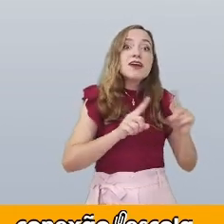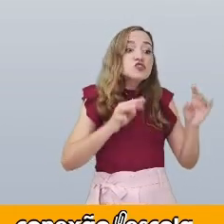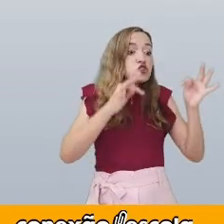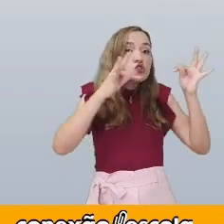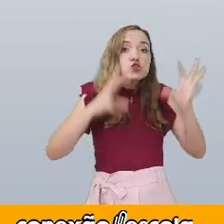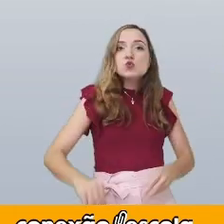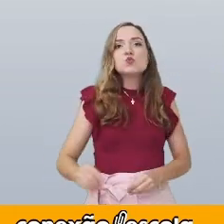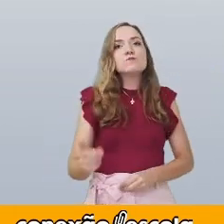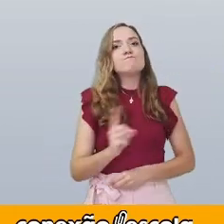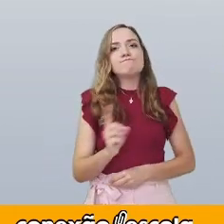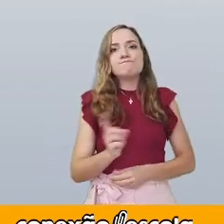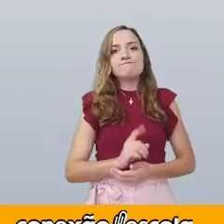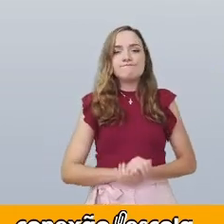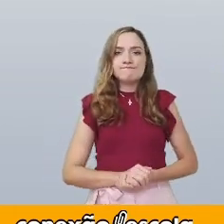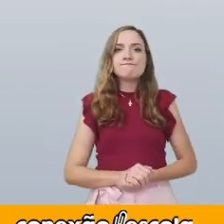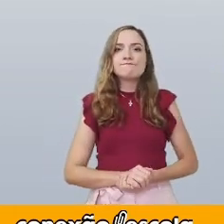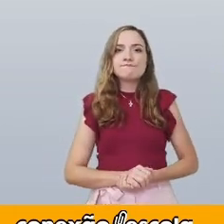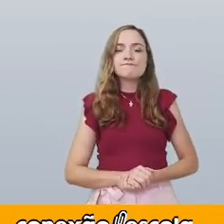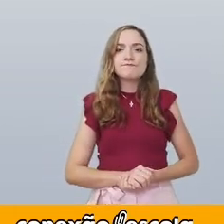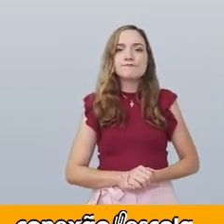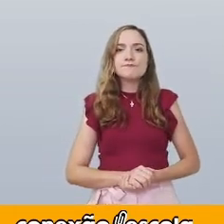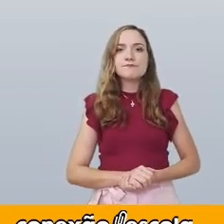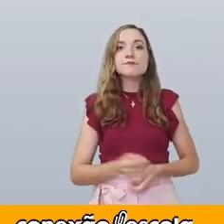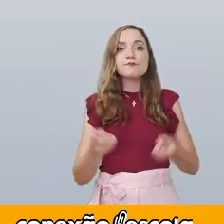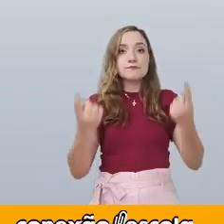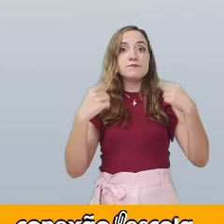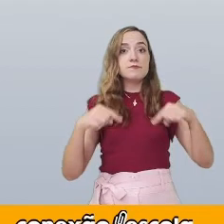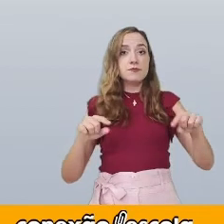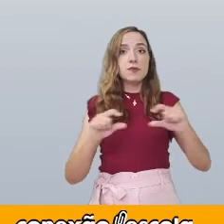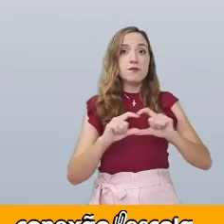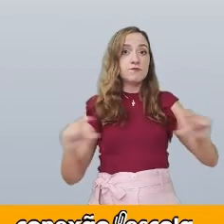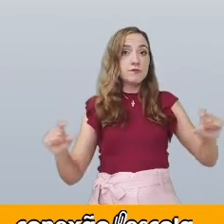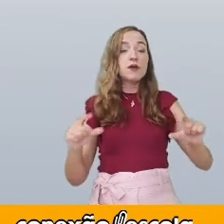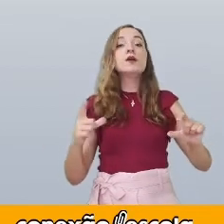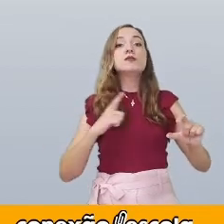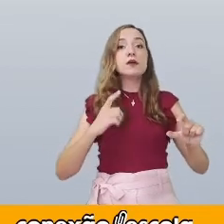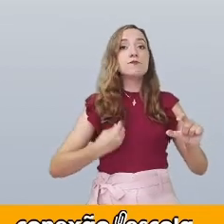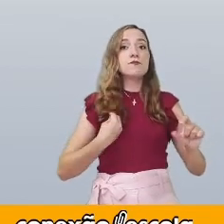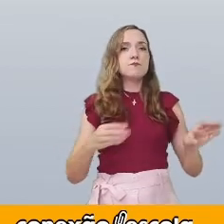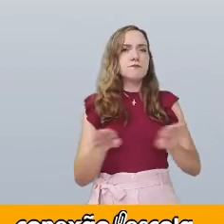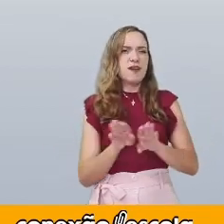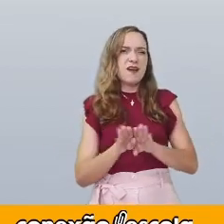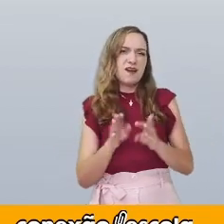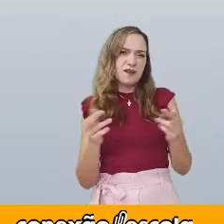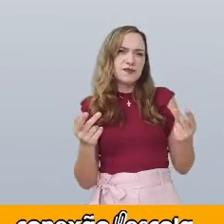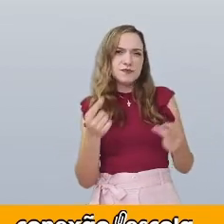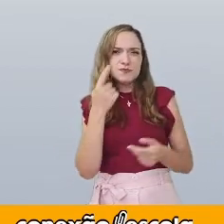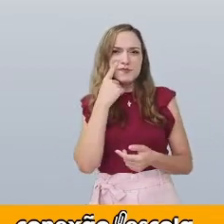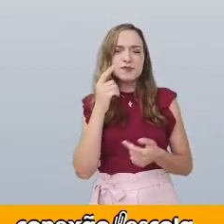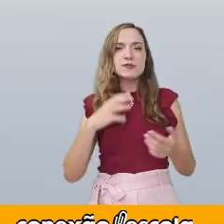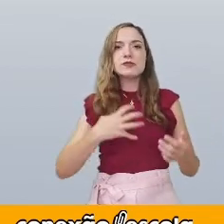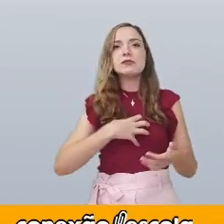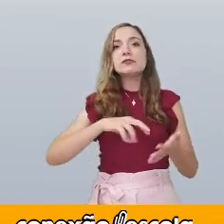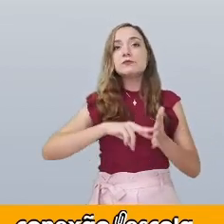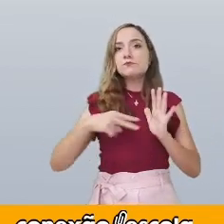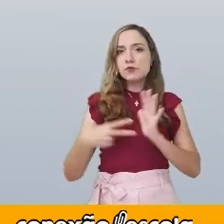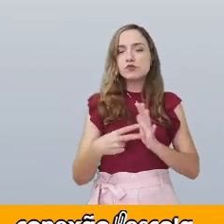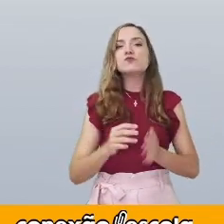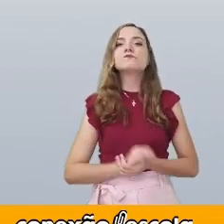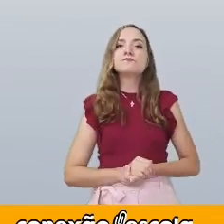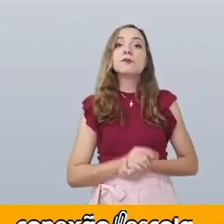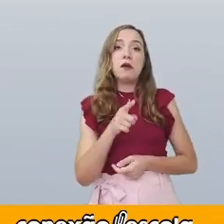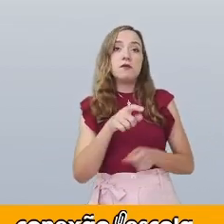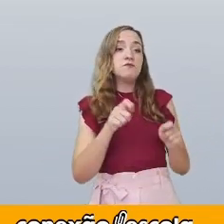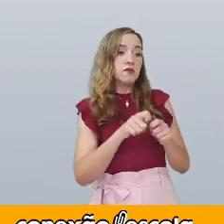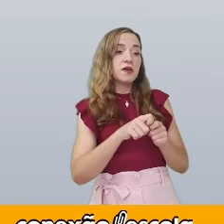E agora vejam como essa sentença pode se apresentar com paralelismo semântico. Ora faz os